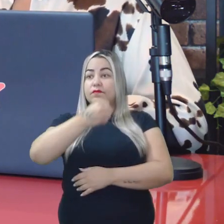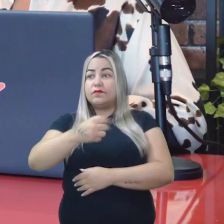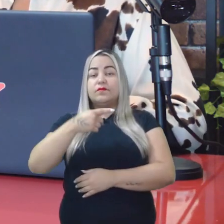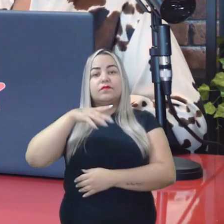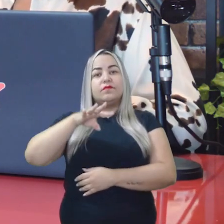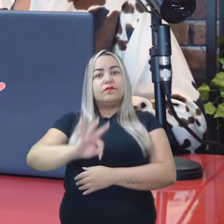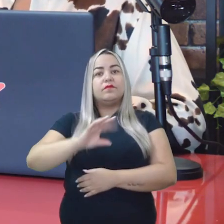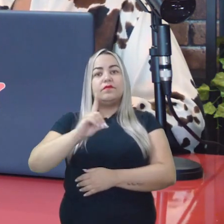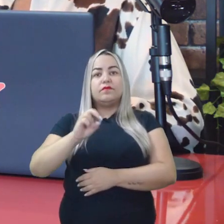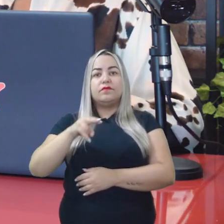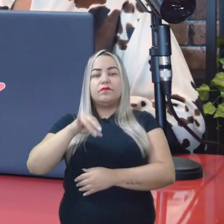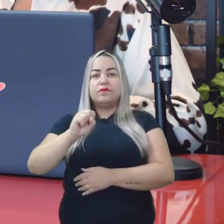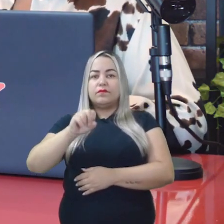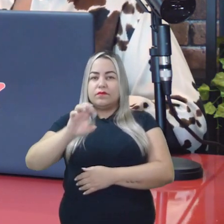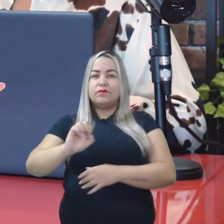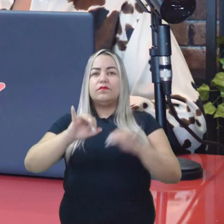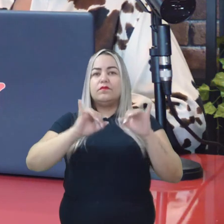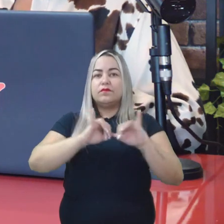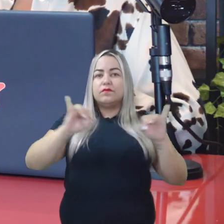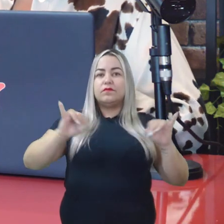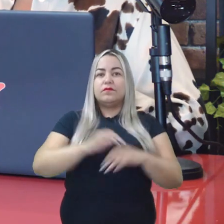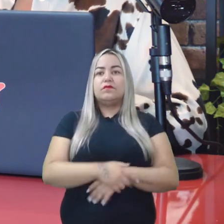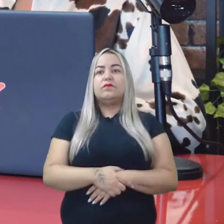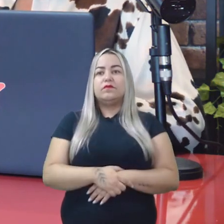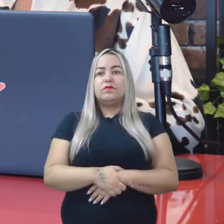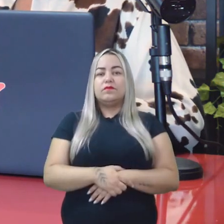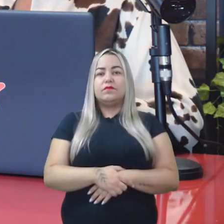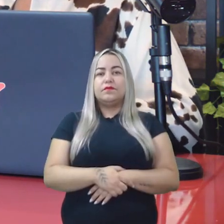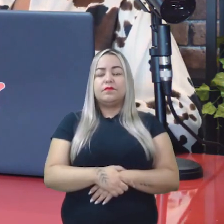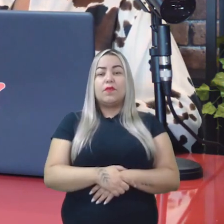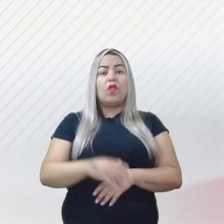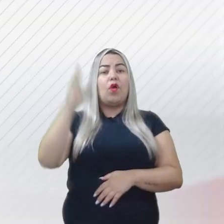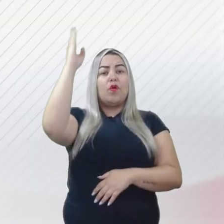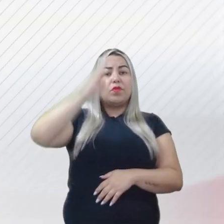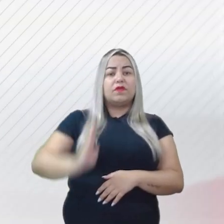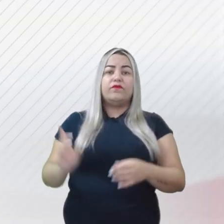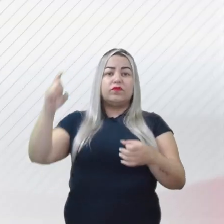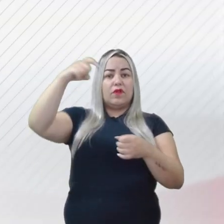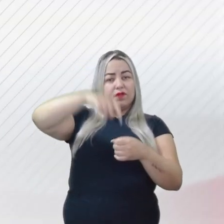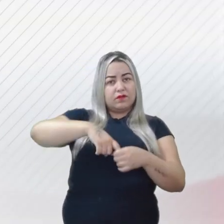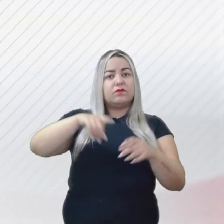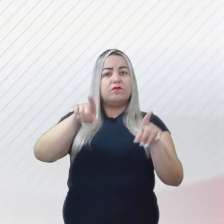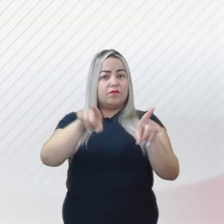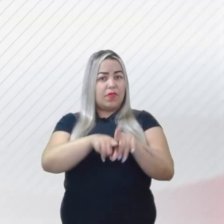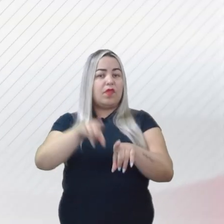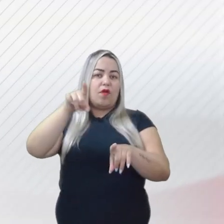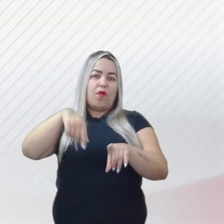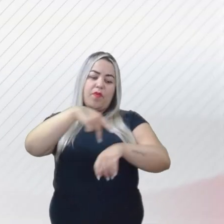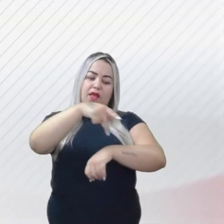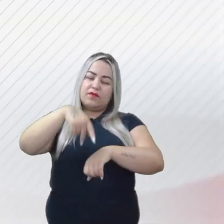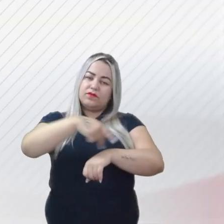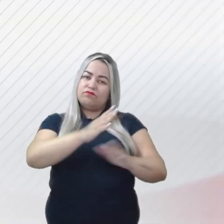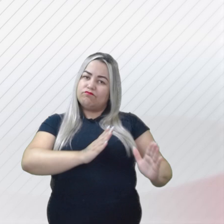A repórter da Rádio PT, Denise Coelho, traz mais informações. O Brasil voltou a ser considerado